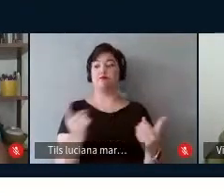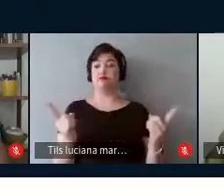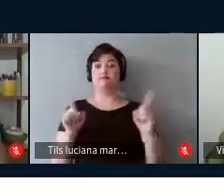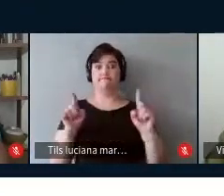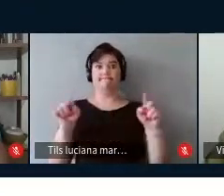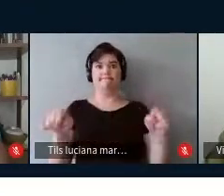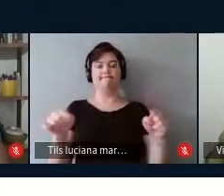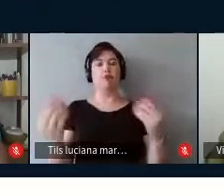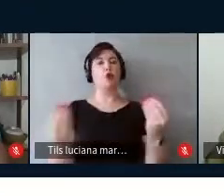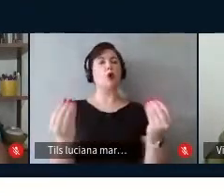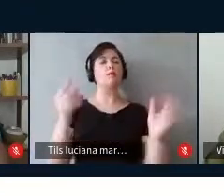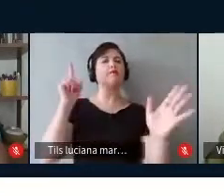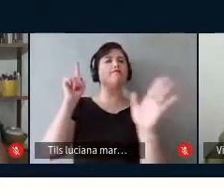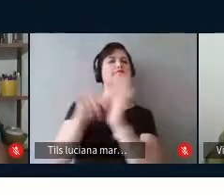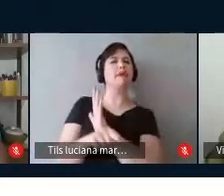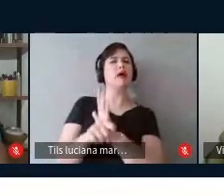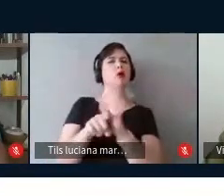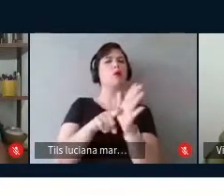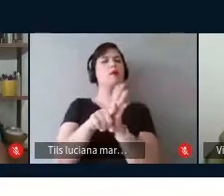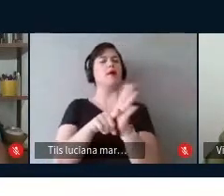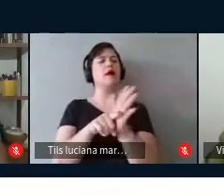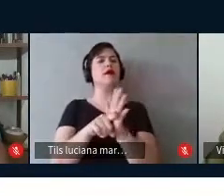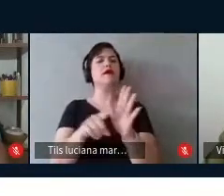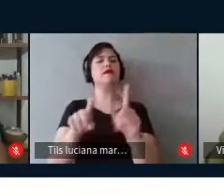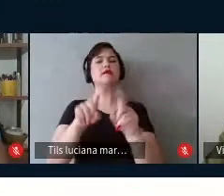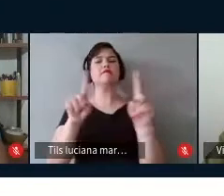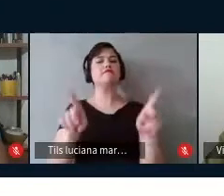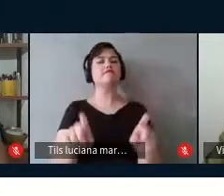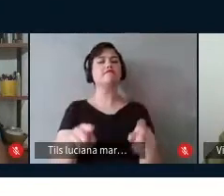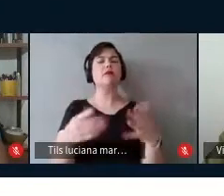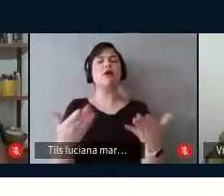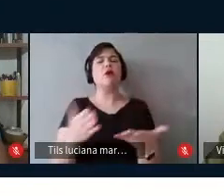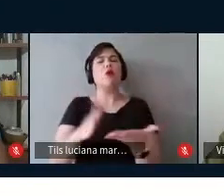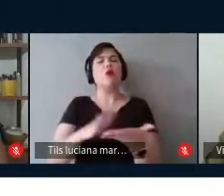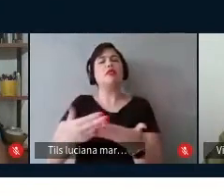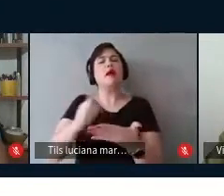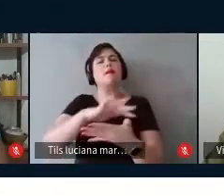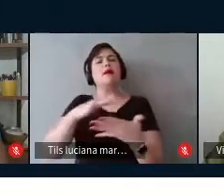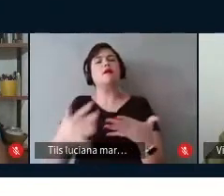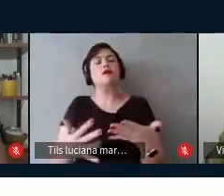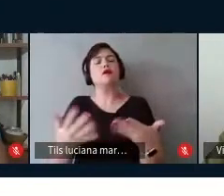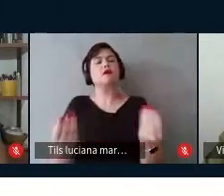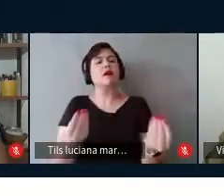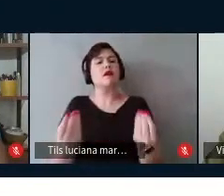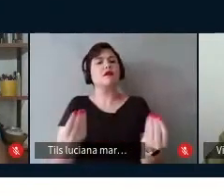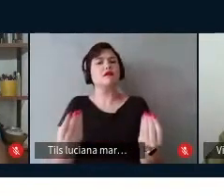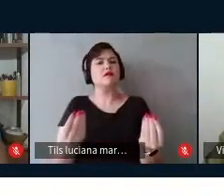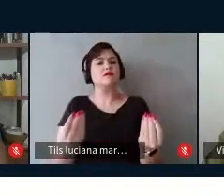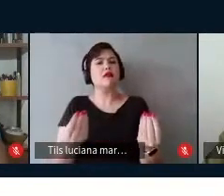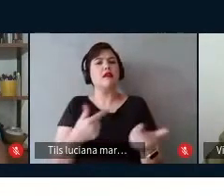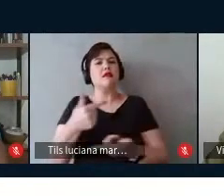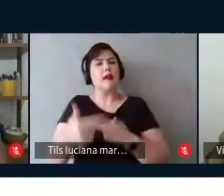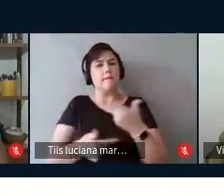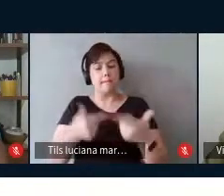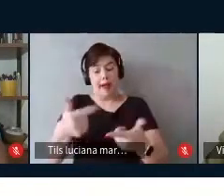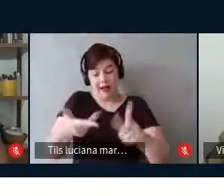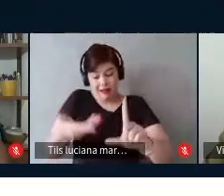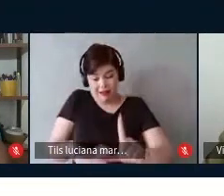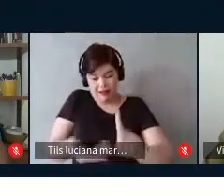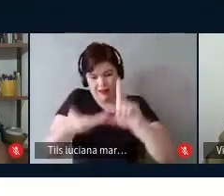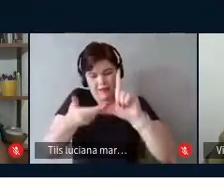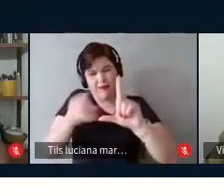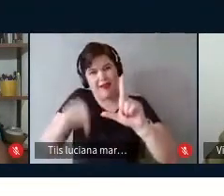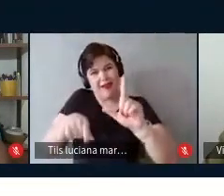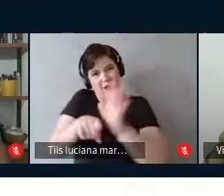surge a primeira pergunta da pesquisa, que é: e o intérprete de língua de sinais, que trabalha na TV Câmara, que é o escopo